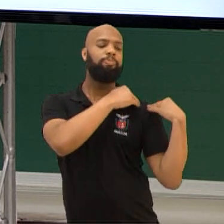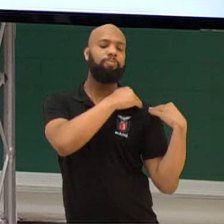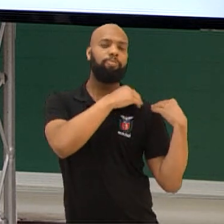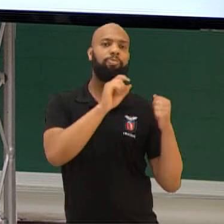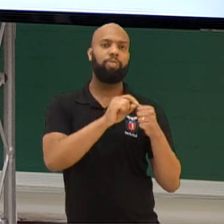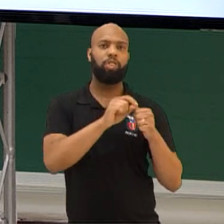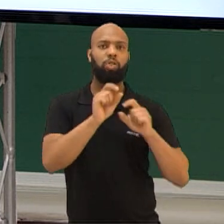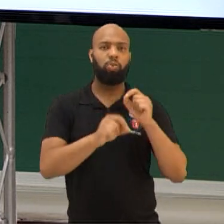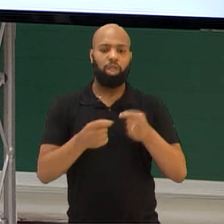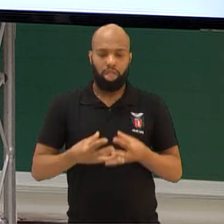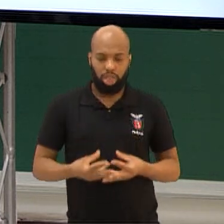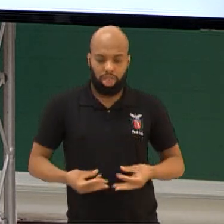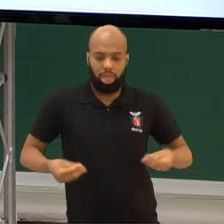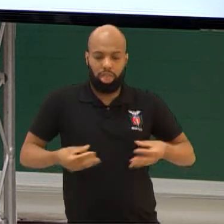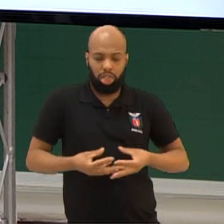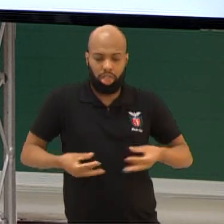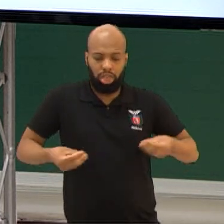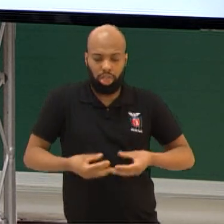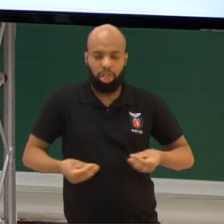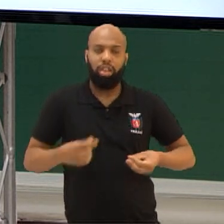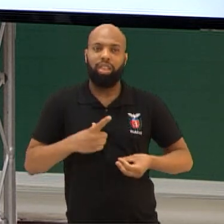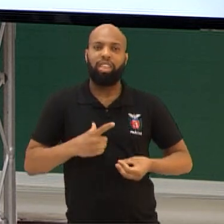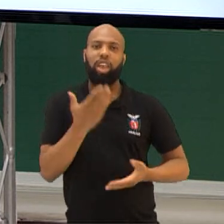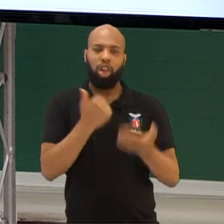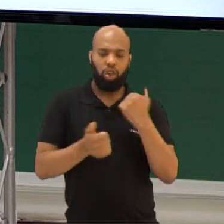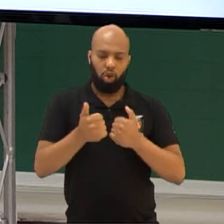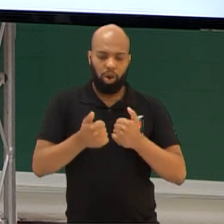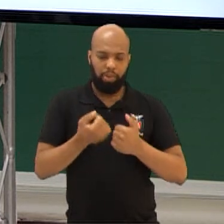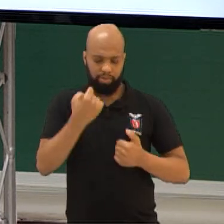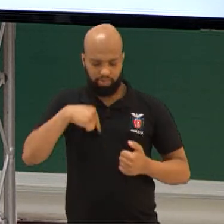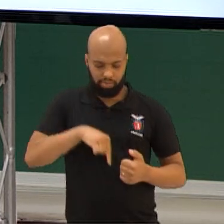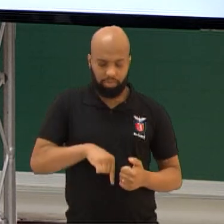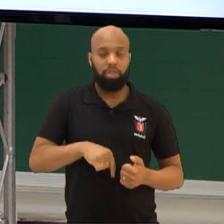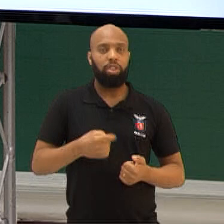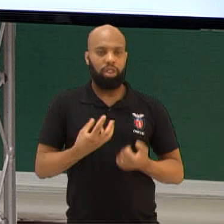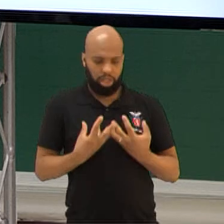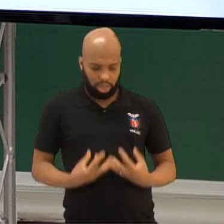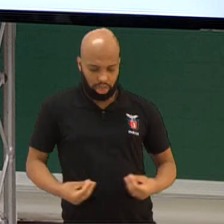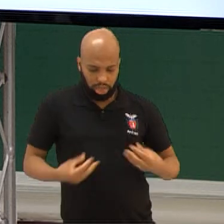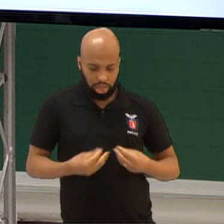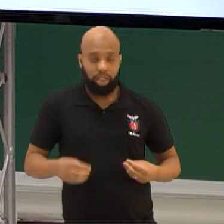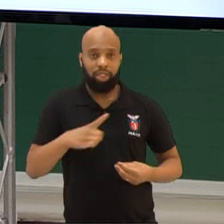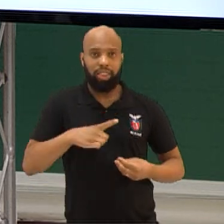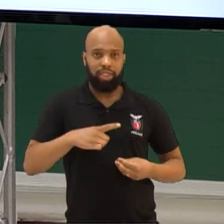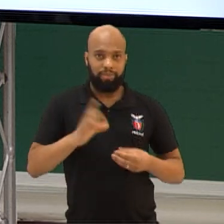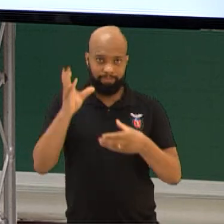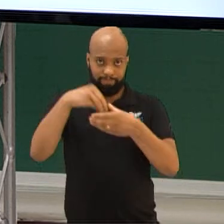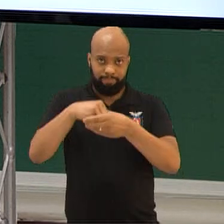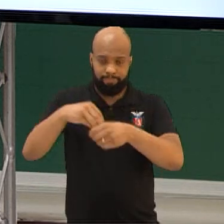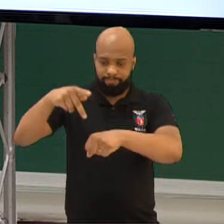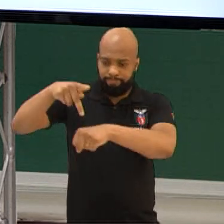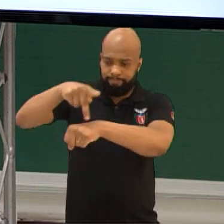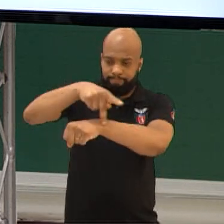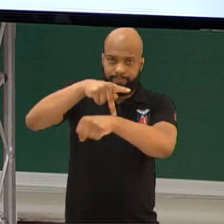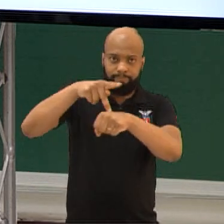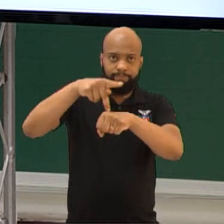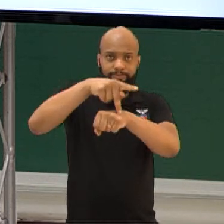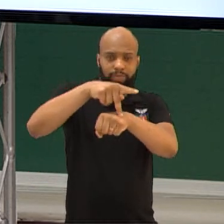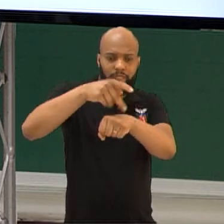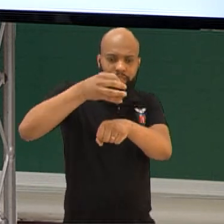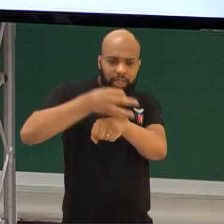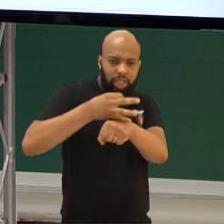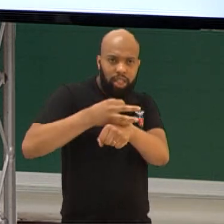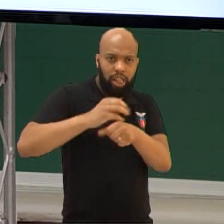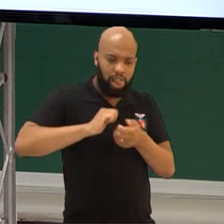digestão mecânica. Tá? Então, essa digestão mecânica que acontece na moela tem pequenas pedrinhas que vão fazer a trituração do